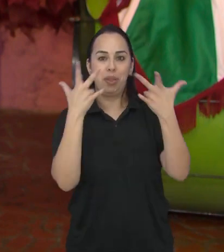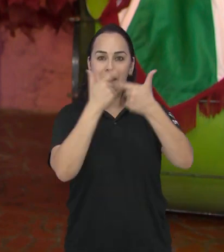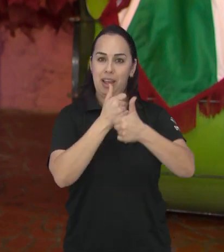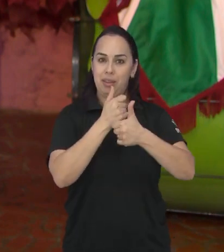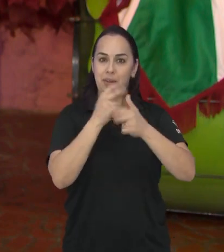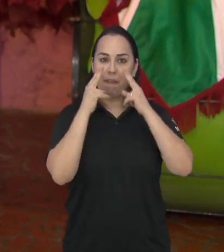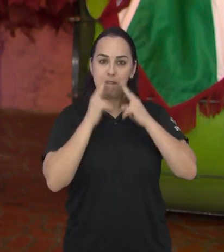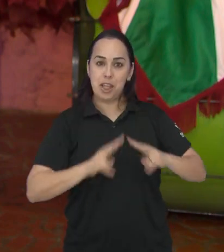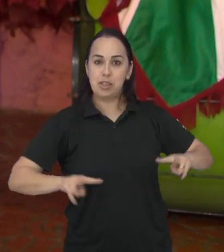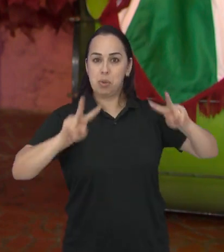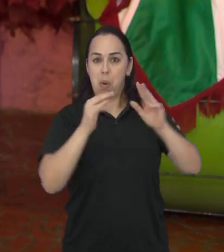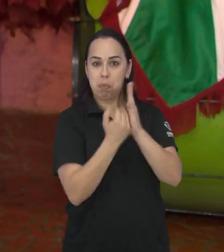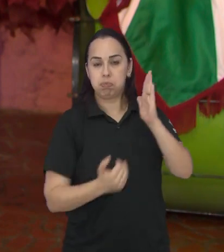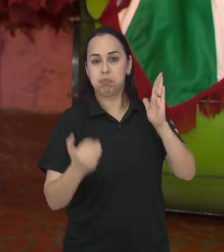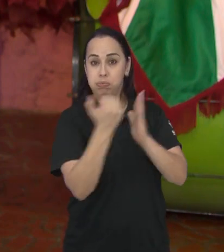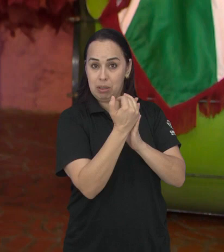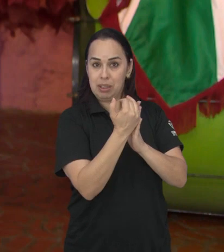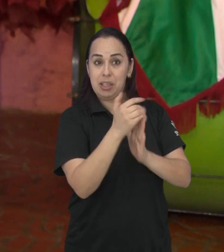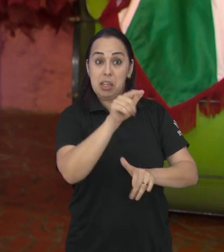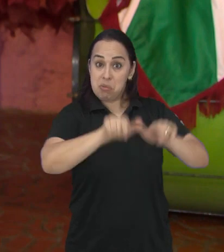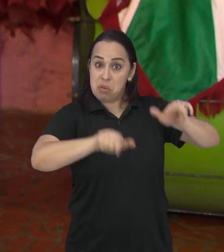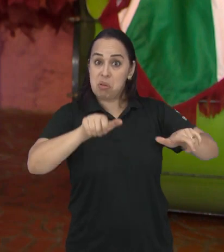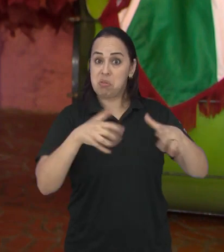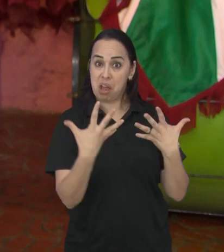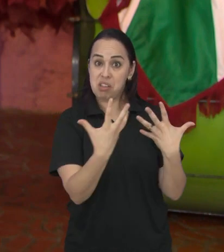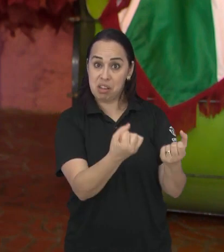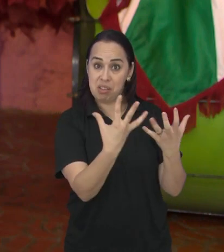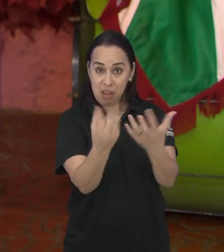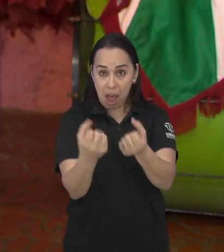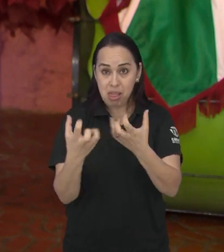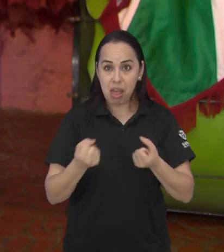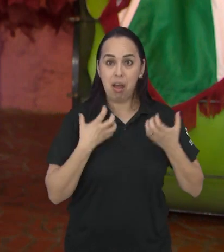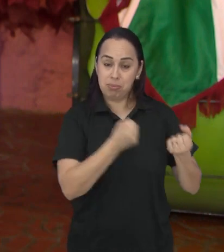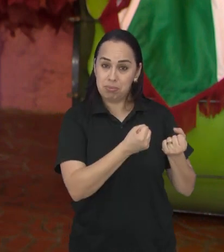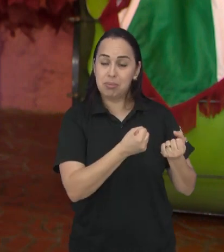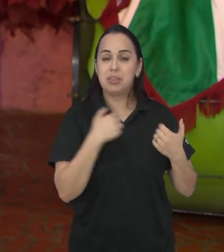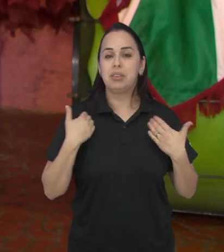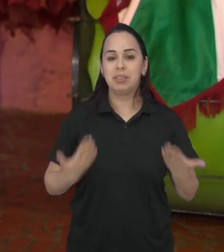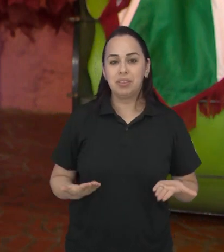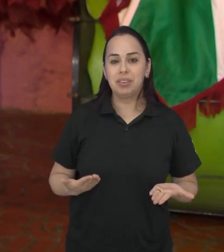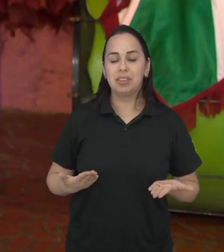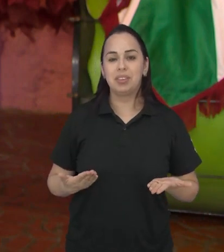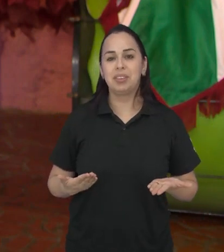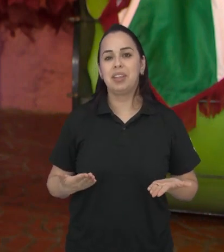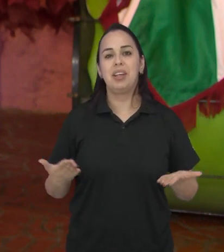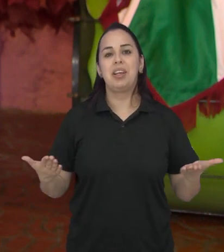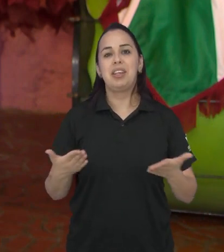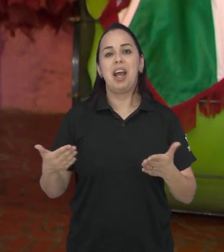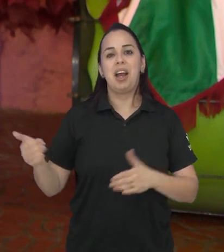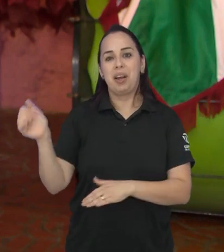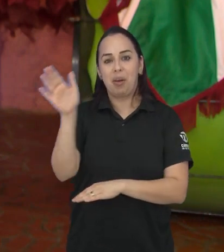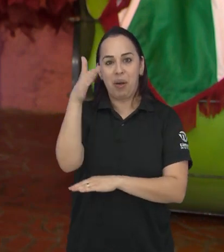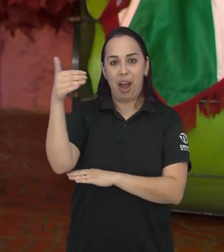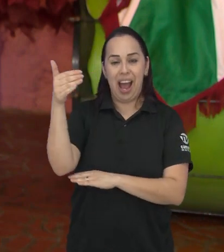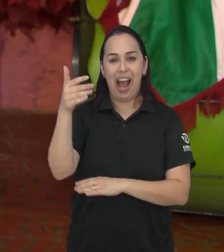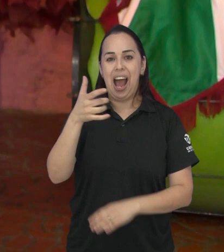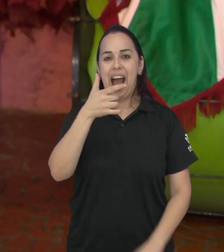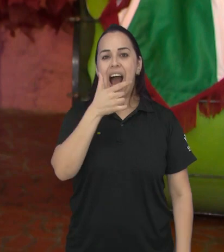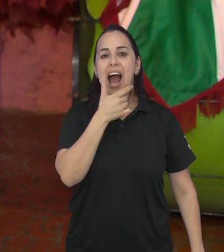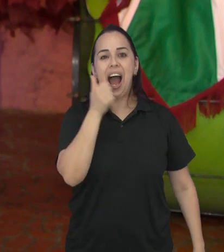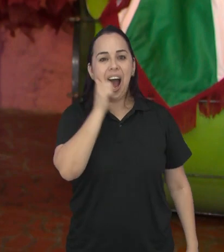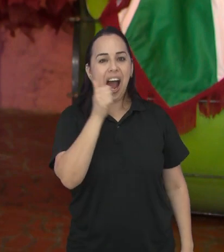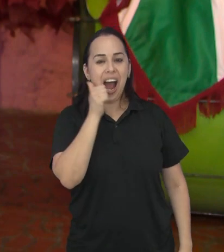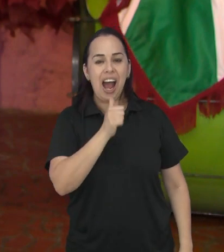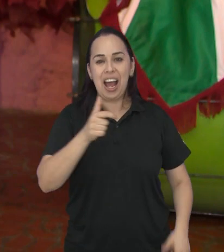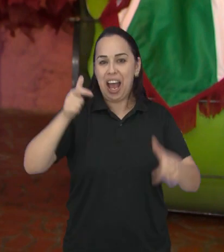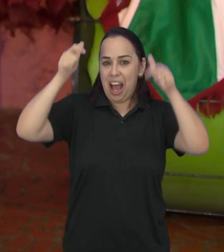coisa mais bonita, visual, foi cada vez mais aflorando nas pessoas. O número de componentes foi aumentando. Tanto é que a corte do